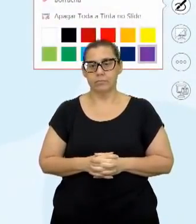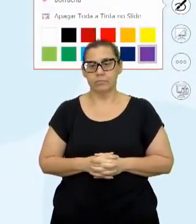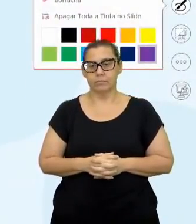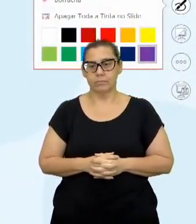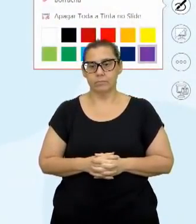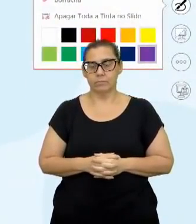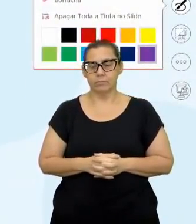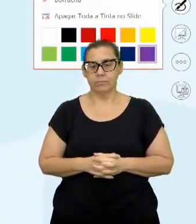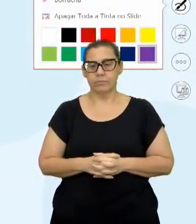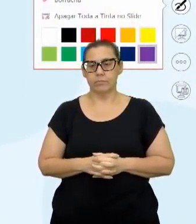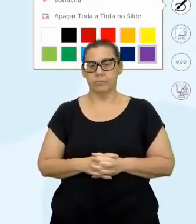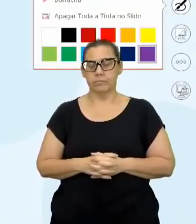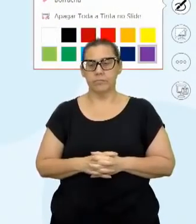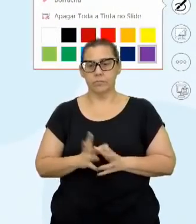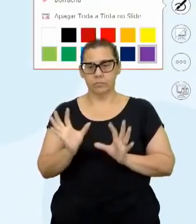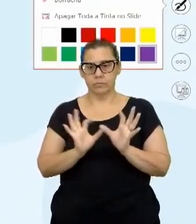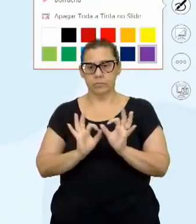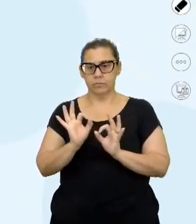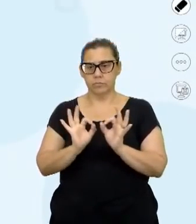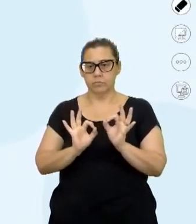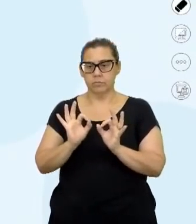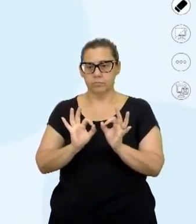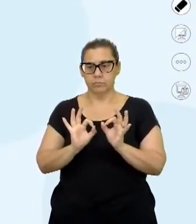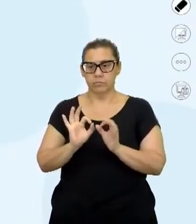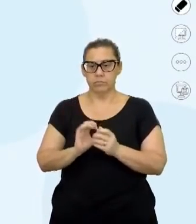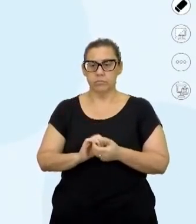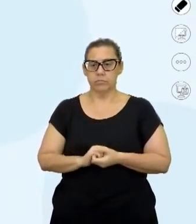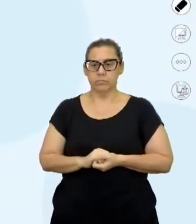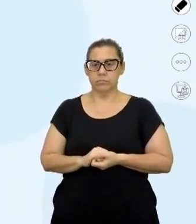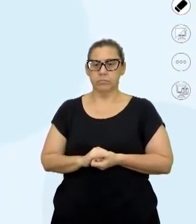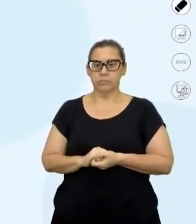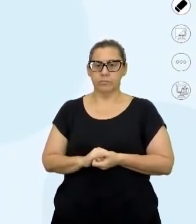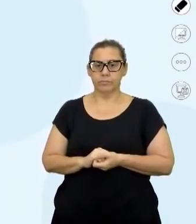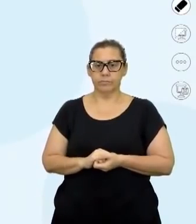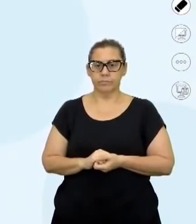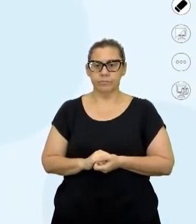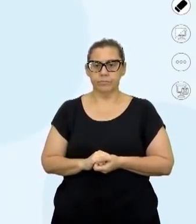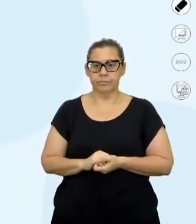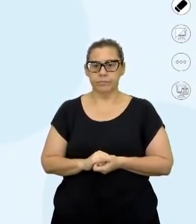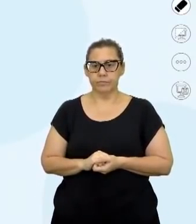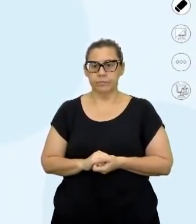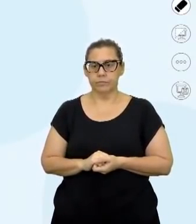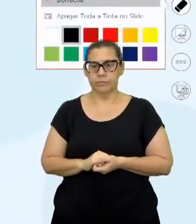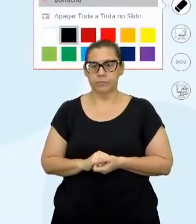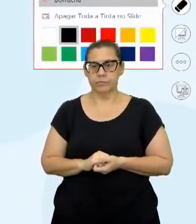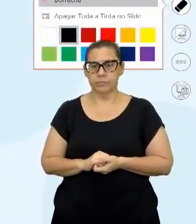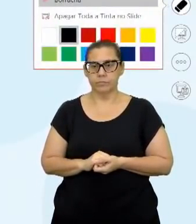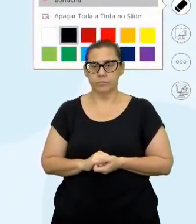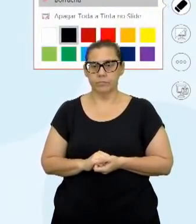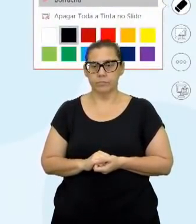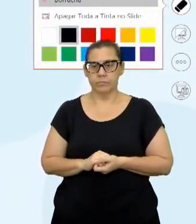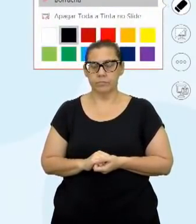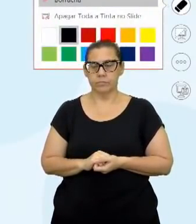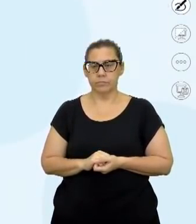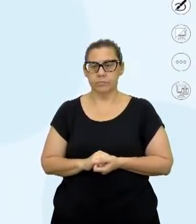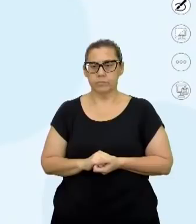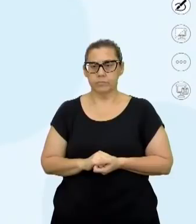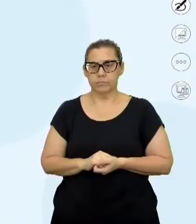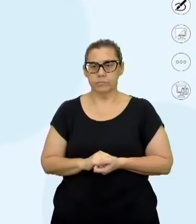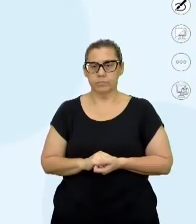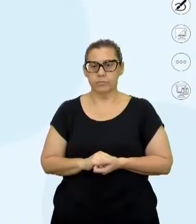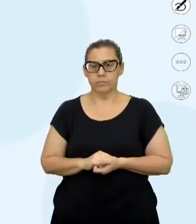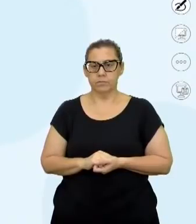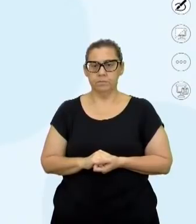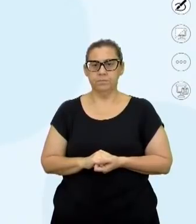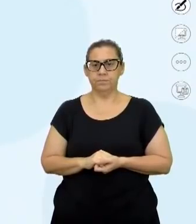aqui ficou um pouco fora do prumo. Deixa eu apagar aqui esse pedacinho aqui. Pegando aqui de volta, a gente dá um tempo aí.